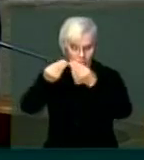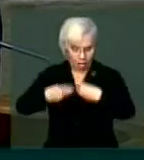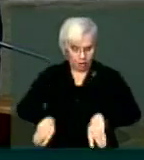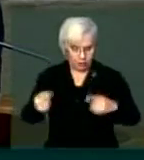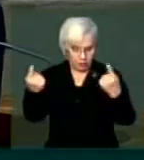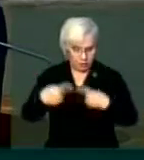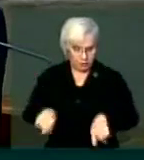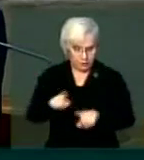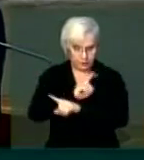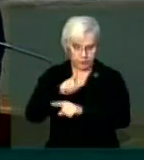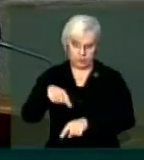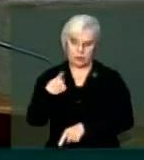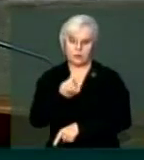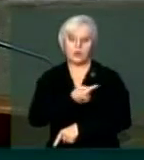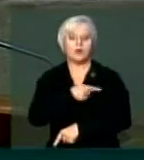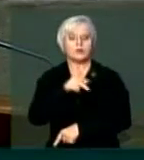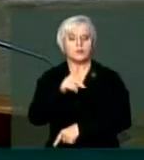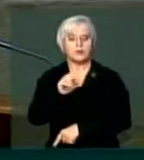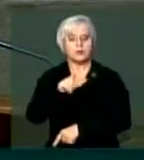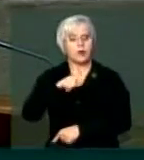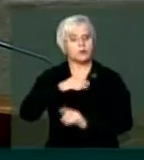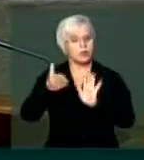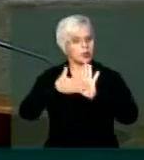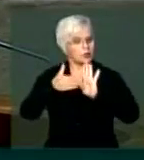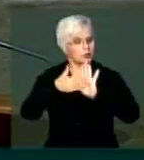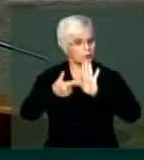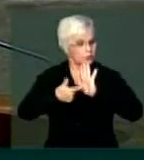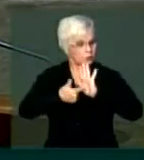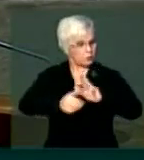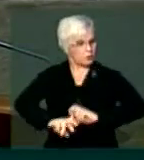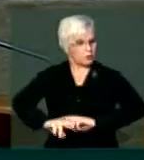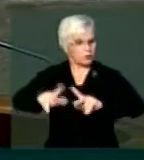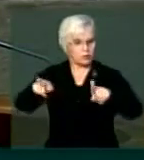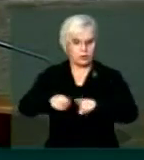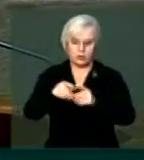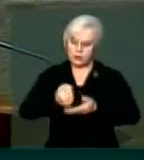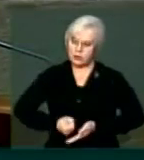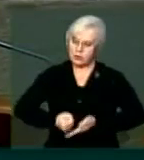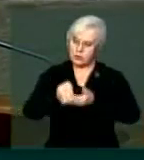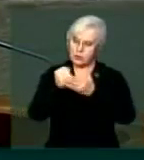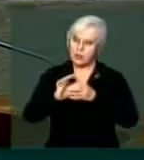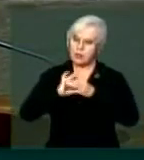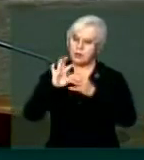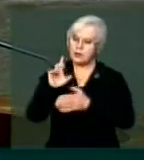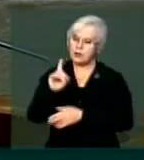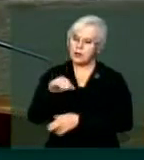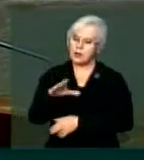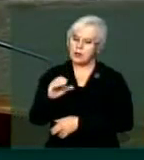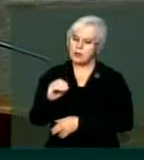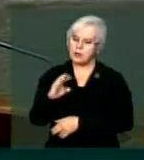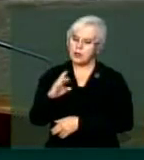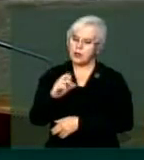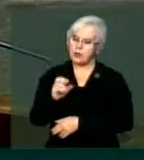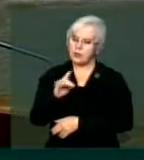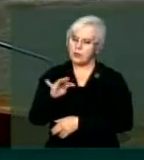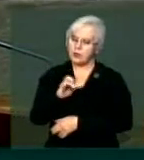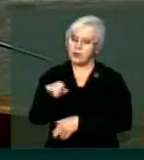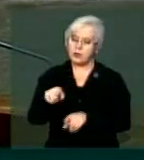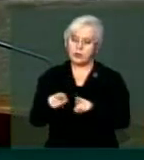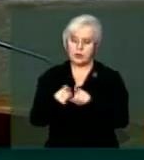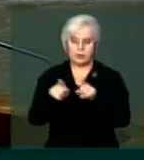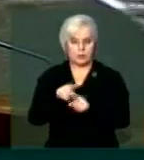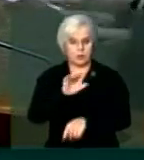proposta que nós vamos apresentar e sustentar de democratização inclusive das polícias,